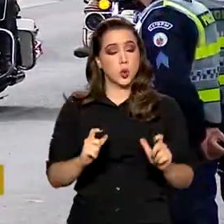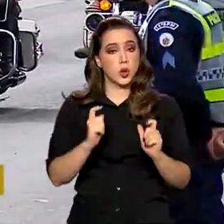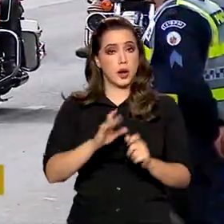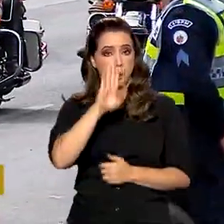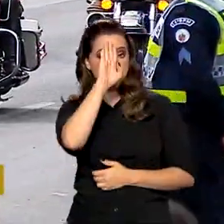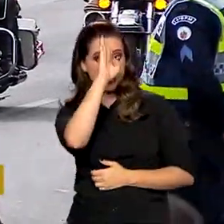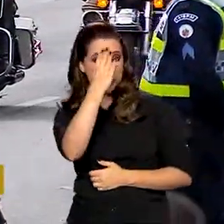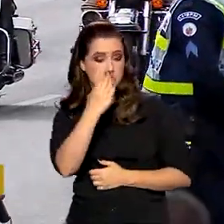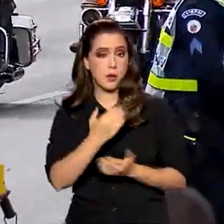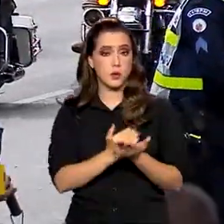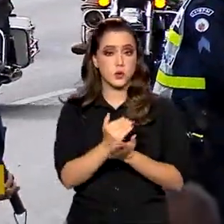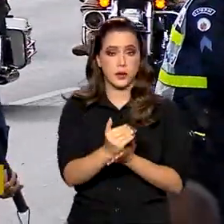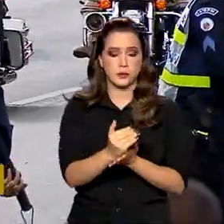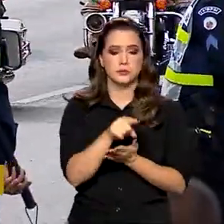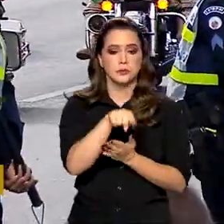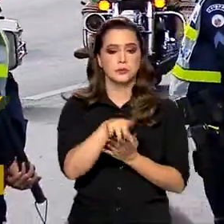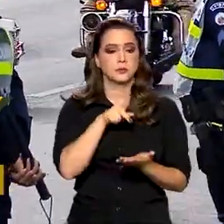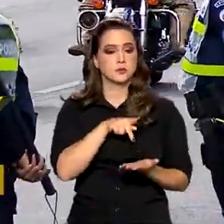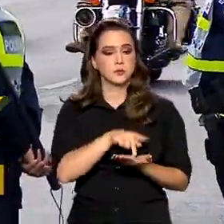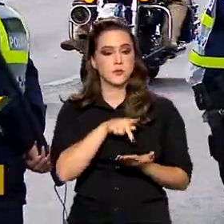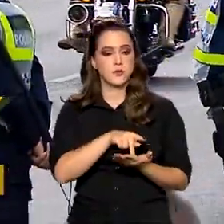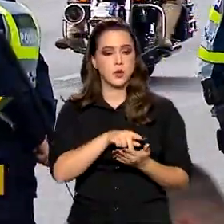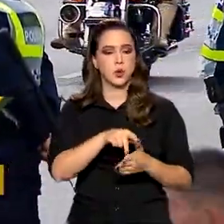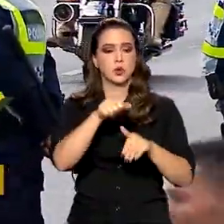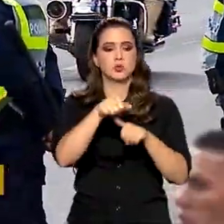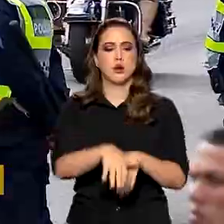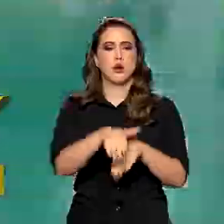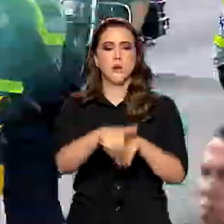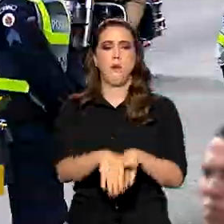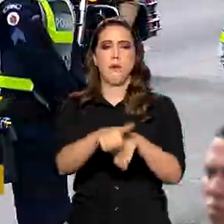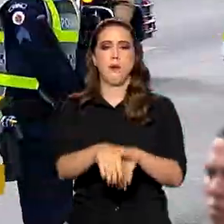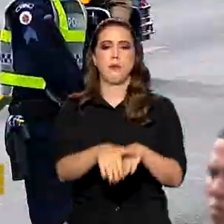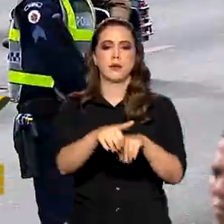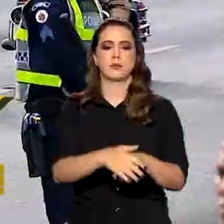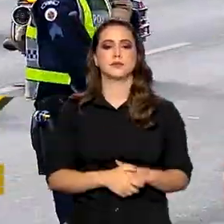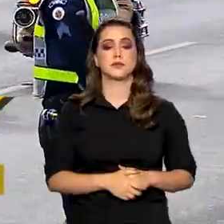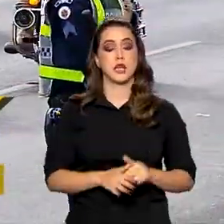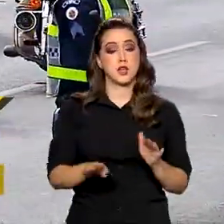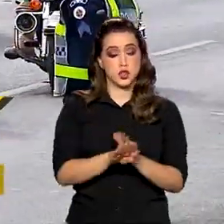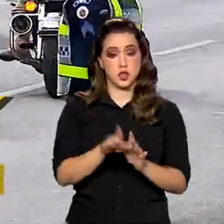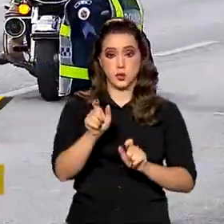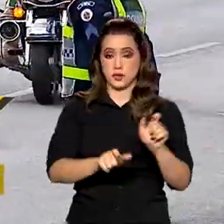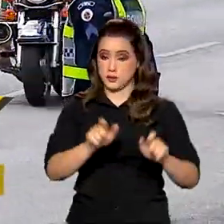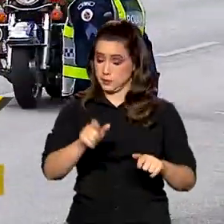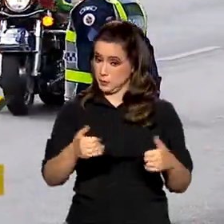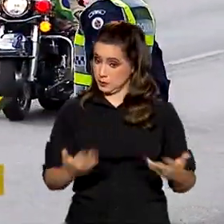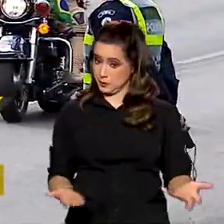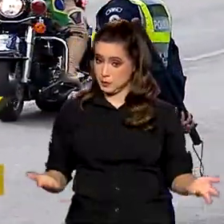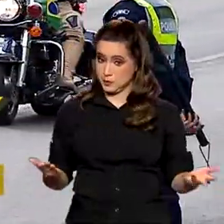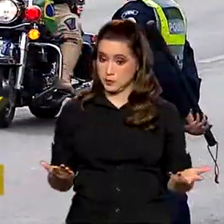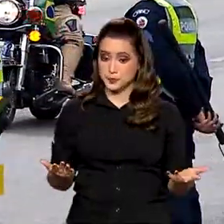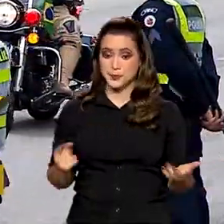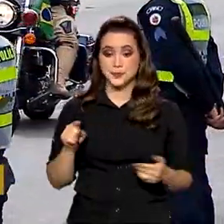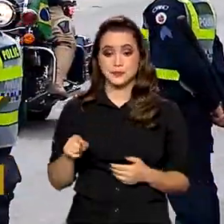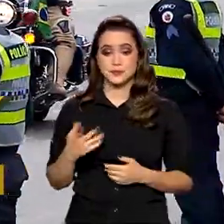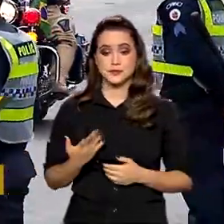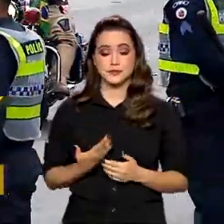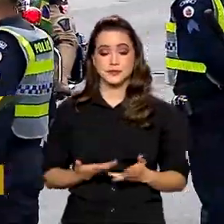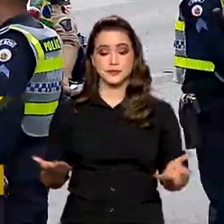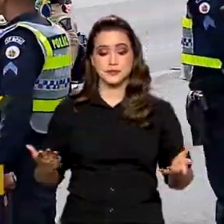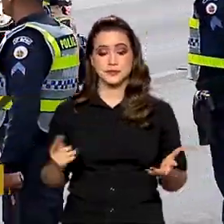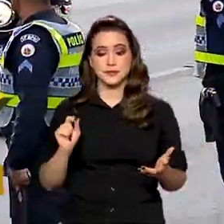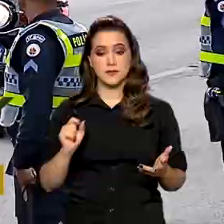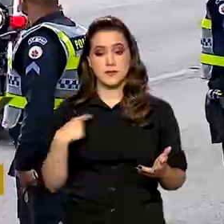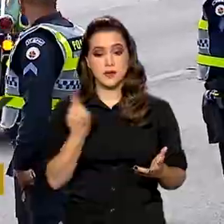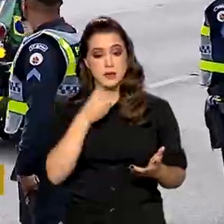vai começar, de fato, o desfile. E aí chegou no público, né, Renata? Isso, já chegou ali. A gente consegue ver ali